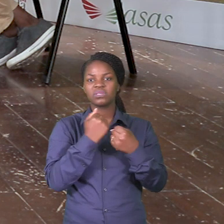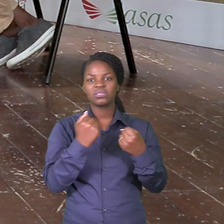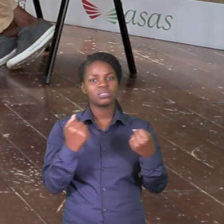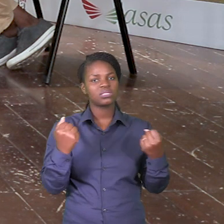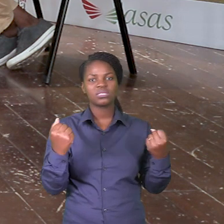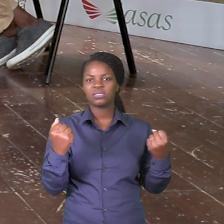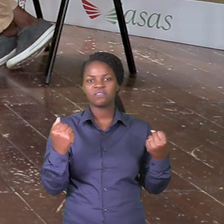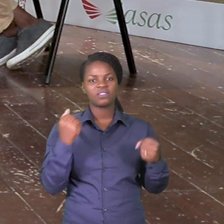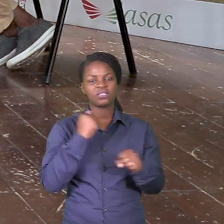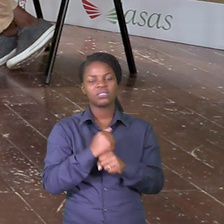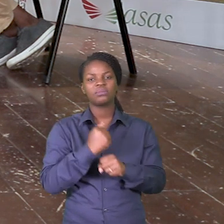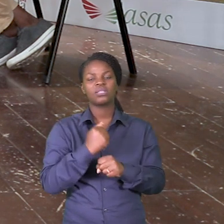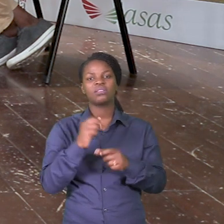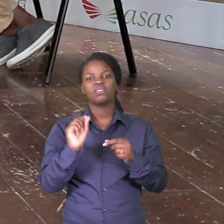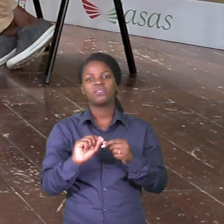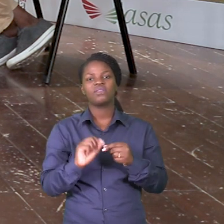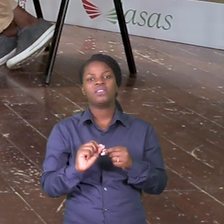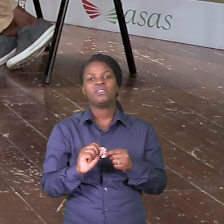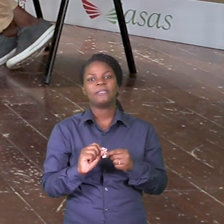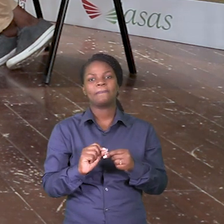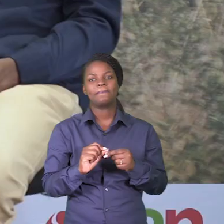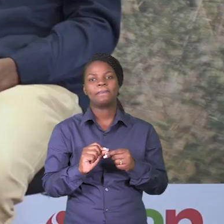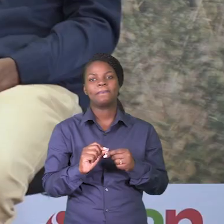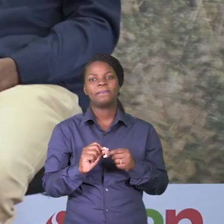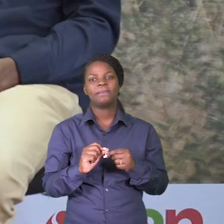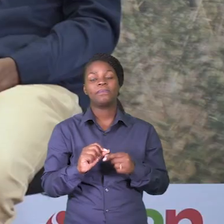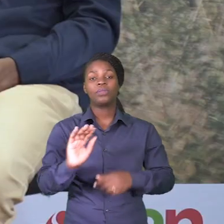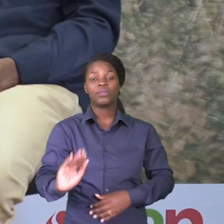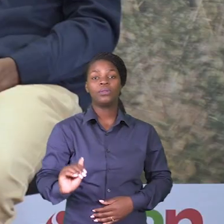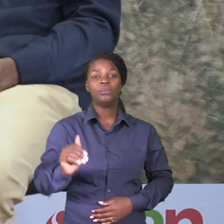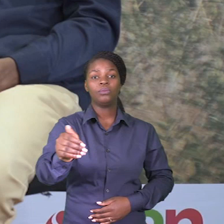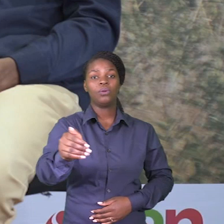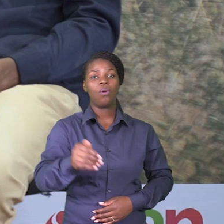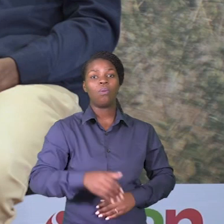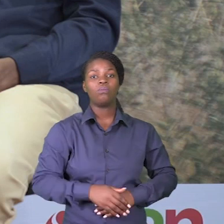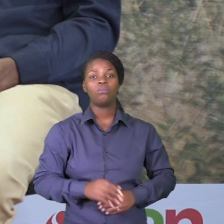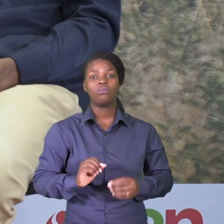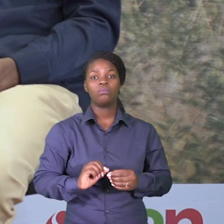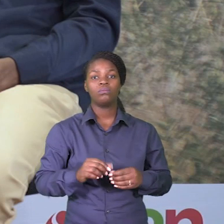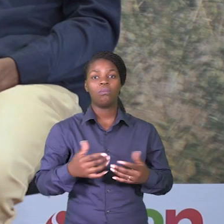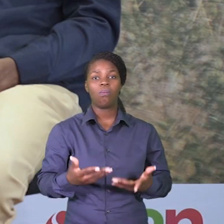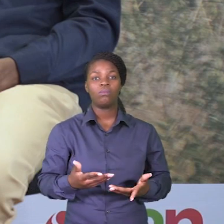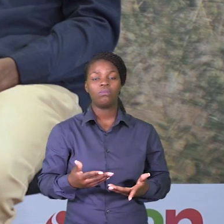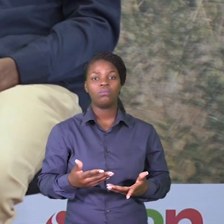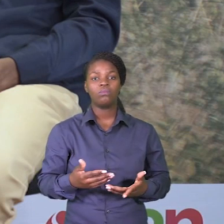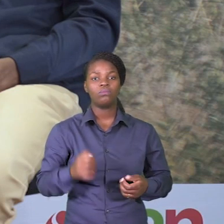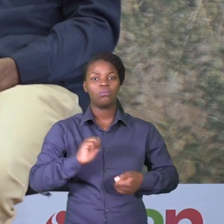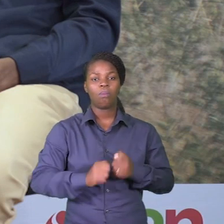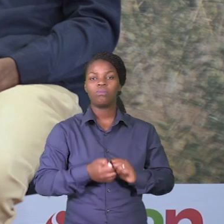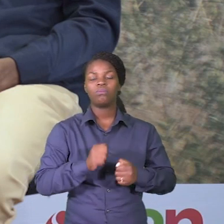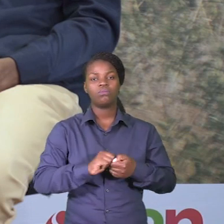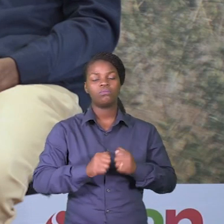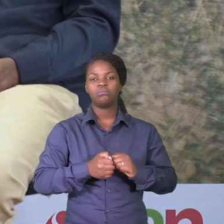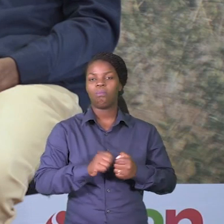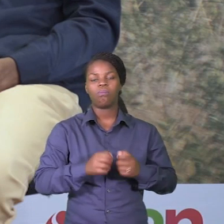conseguir fazer o trabalho que deve ser feito naquele momento o que acaba de facto inibindo todo o